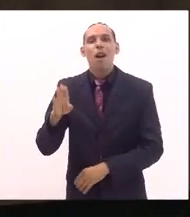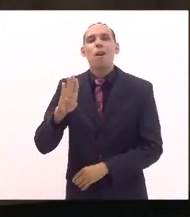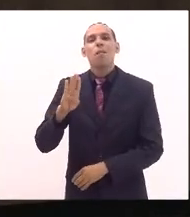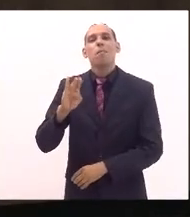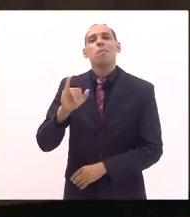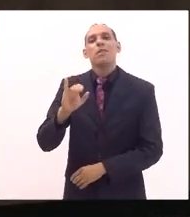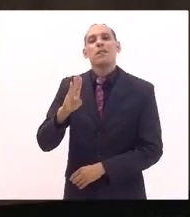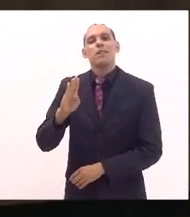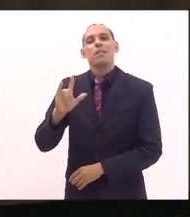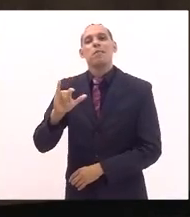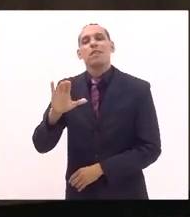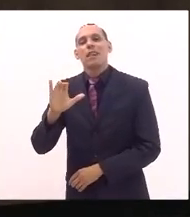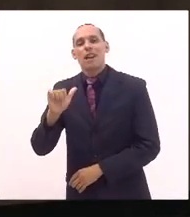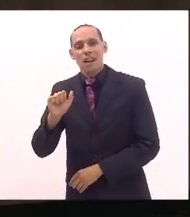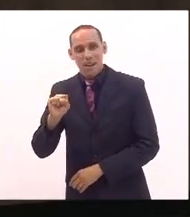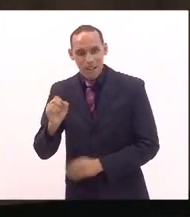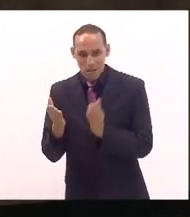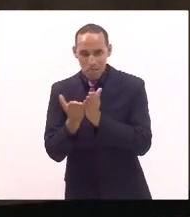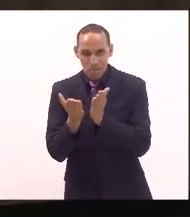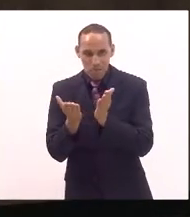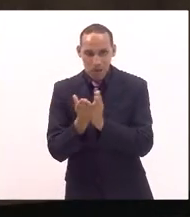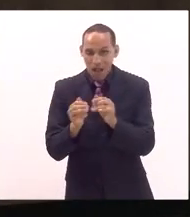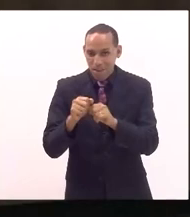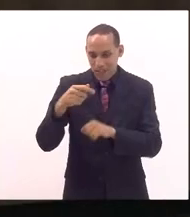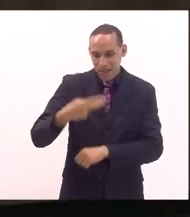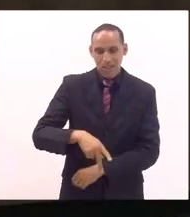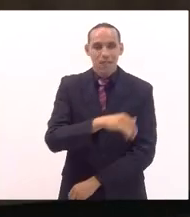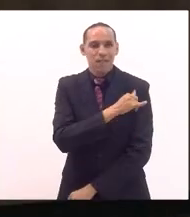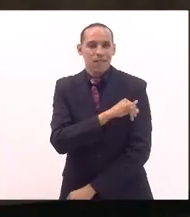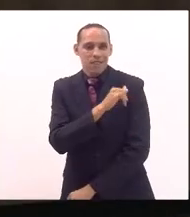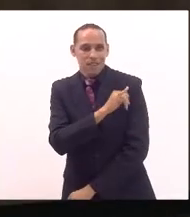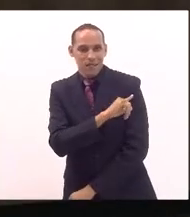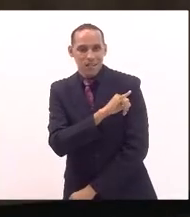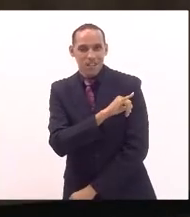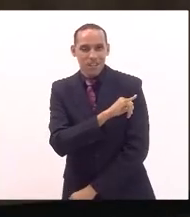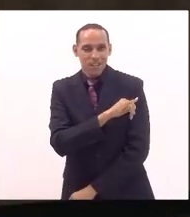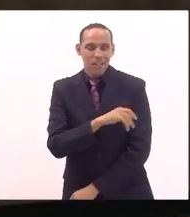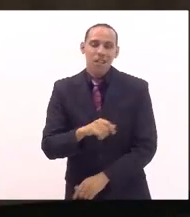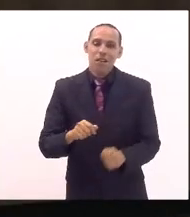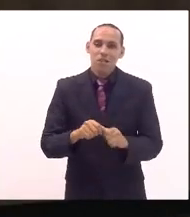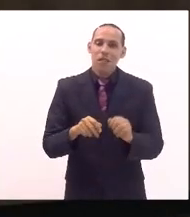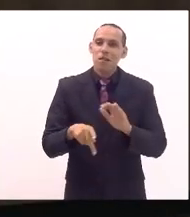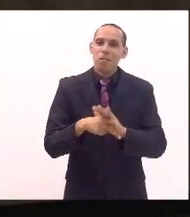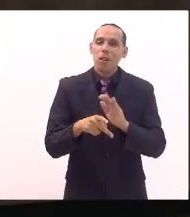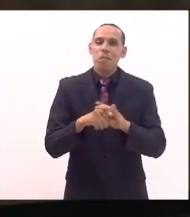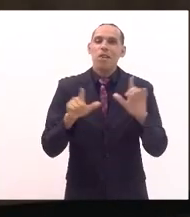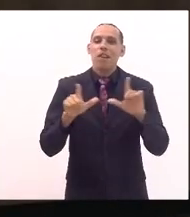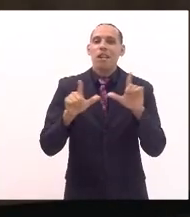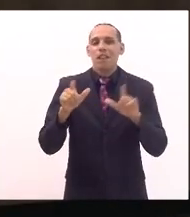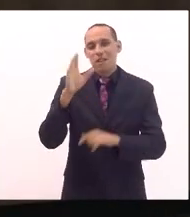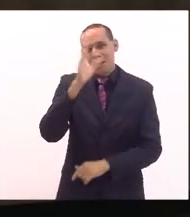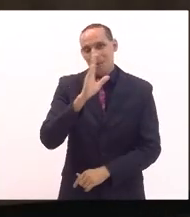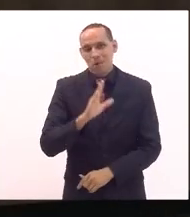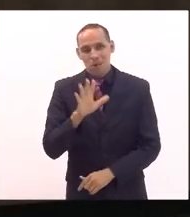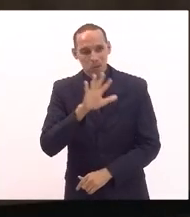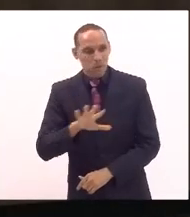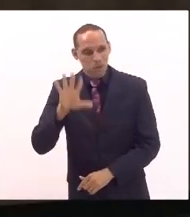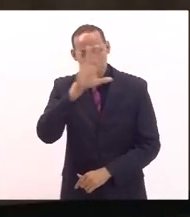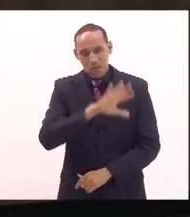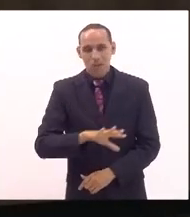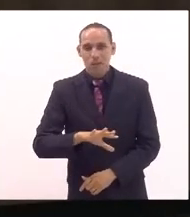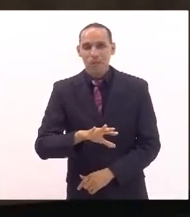bíblicas produzidas em território Fluminense pelas emissoras de televisão brasileiras